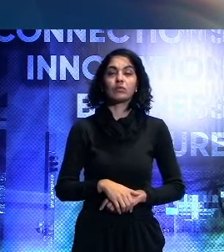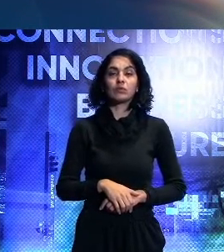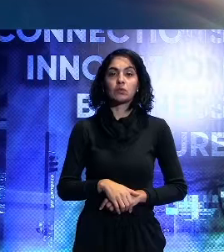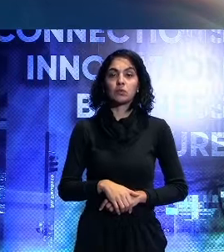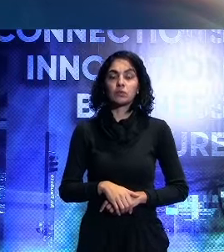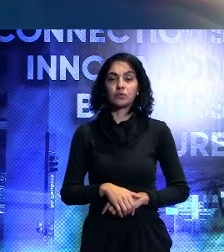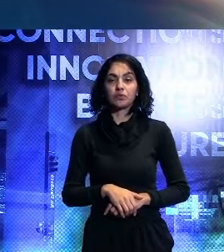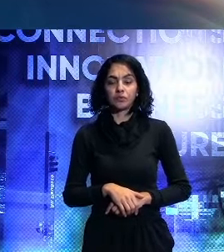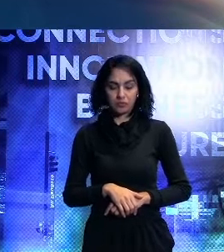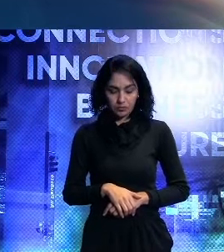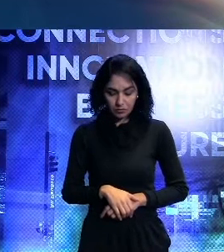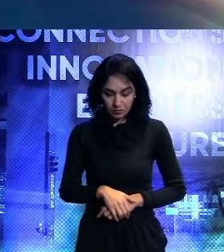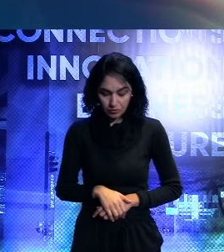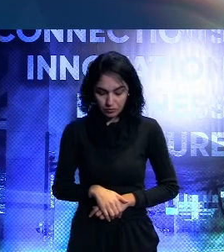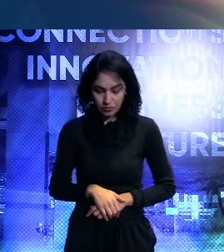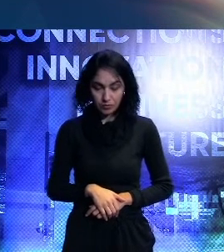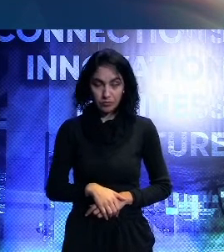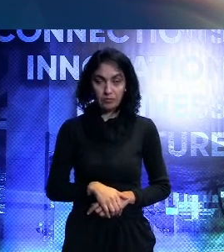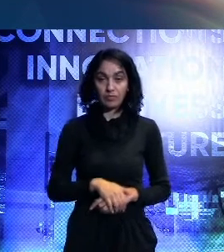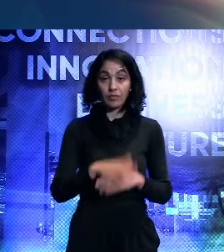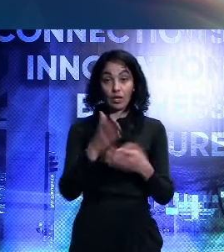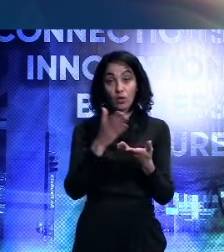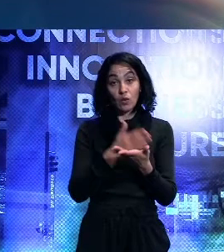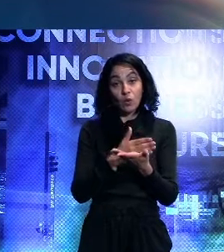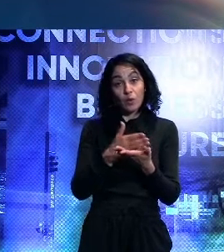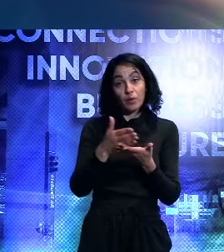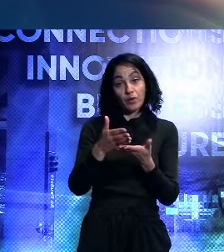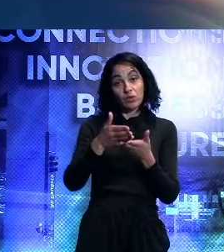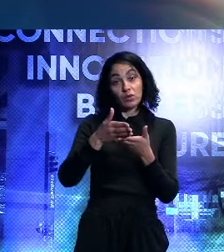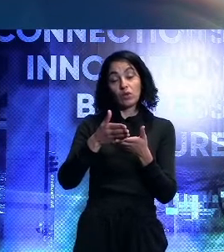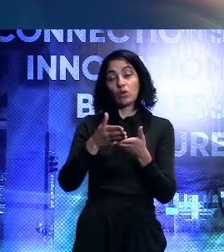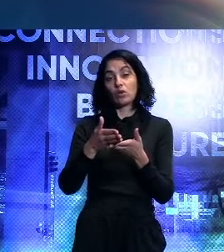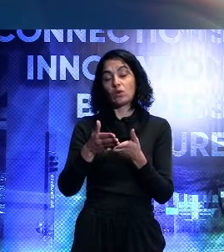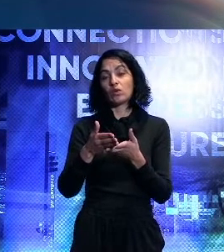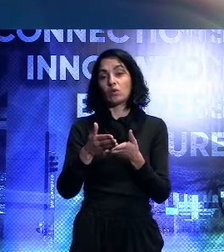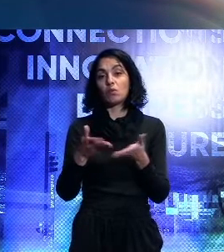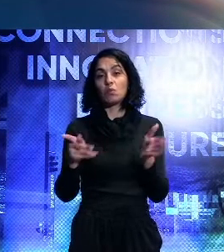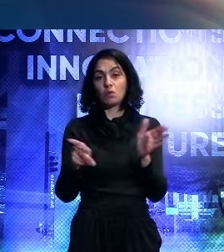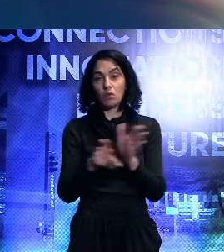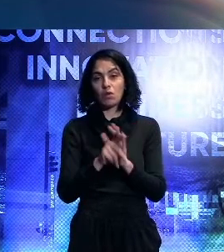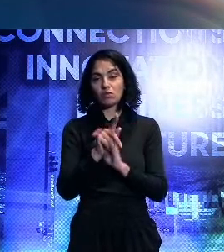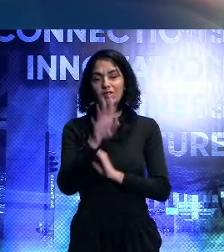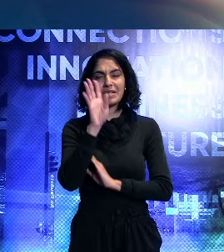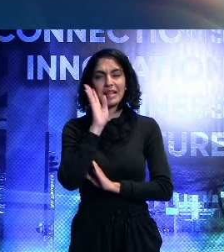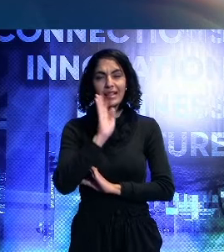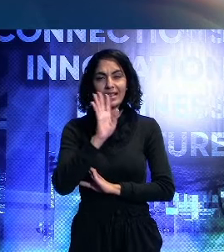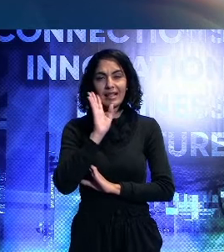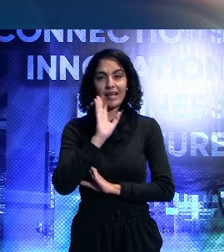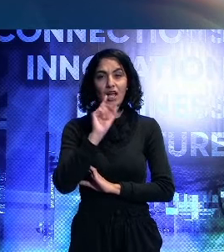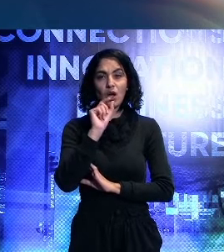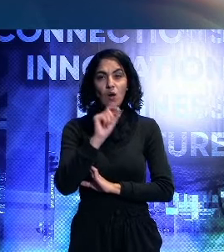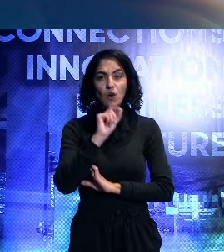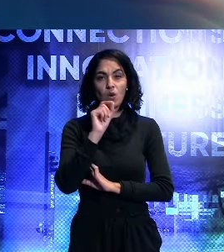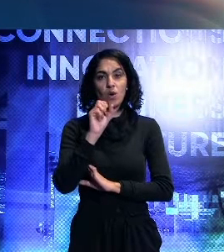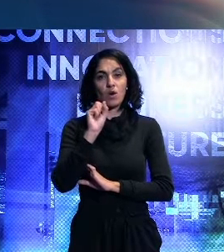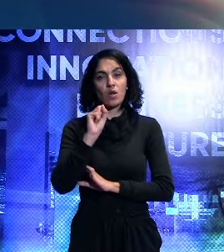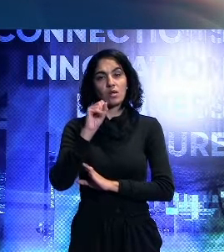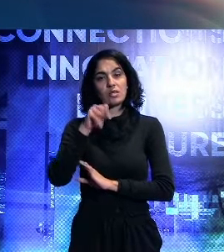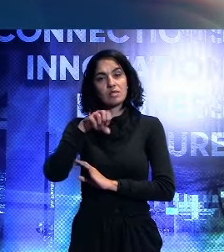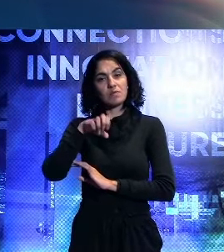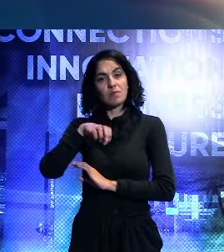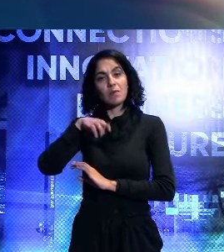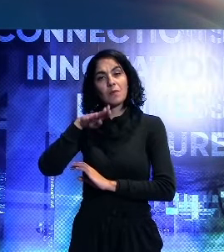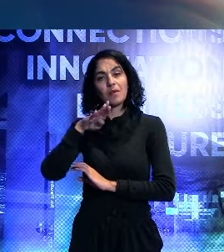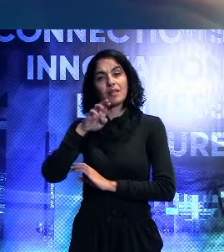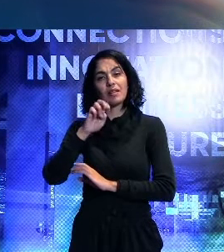Bom, quando nasceu, né, esse exército, isso aqui é um projeto open source super legal, né, que é o Simian Army, os caras